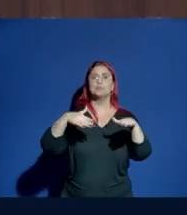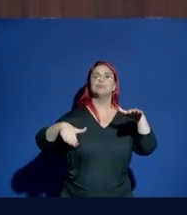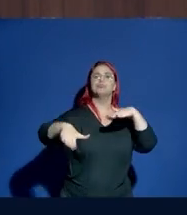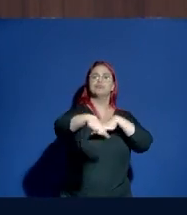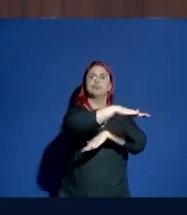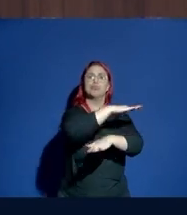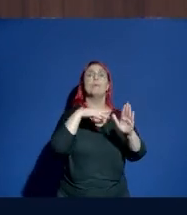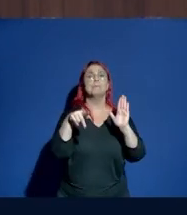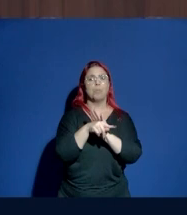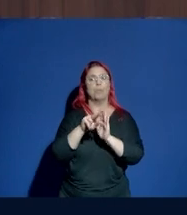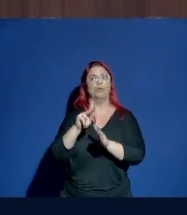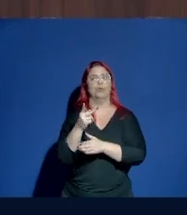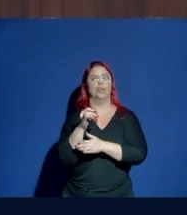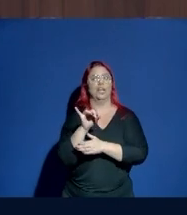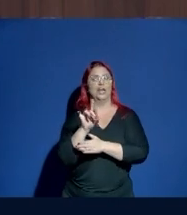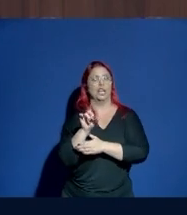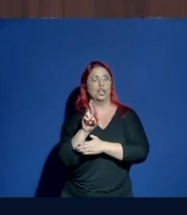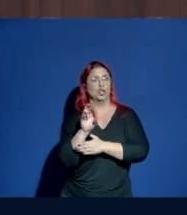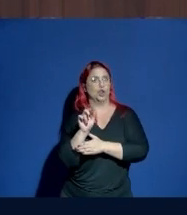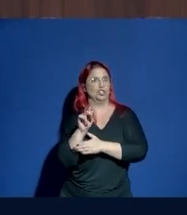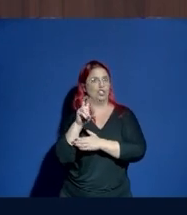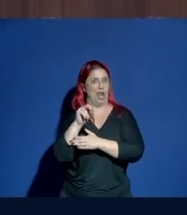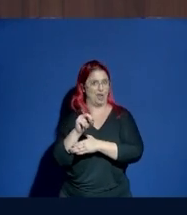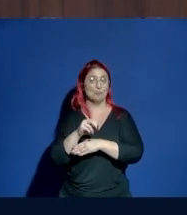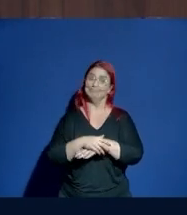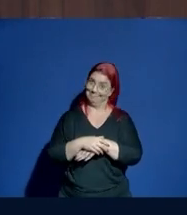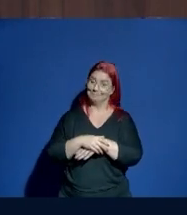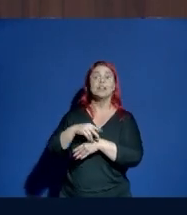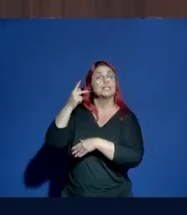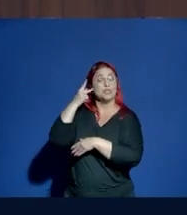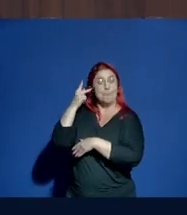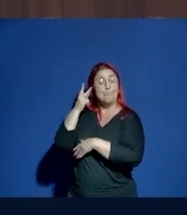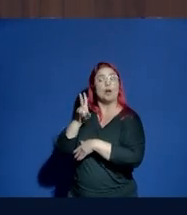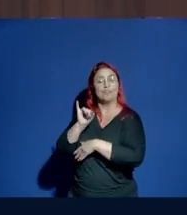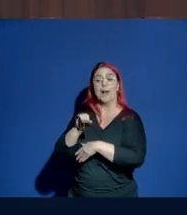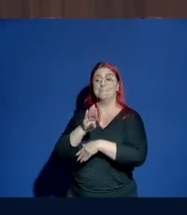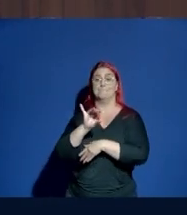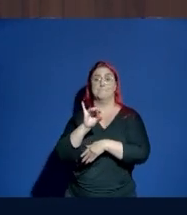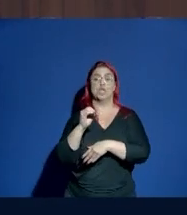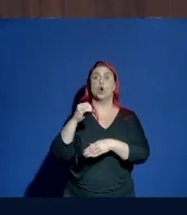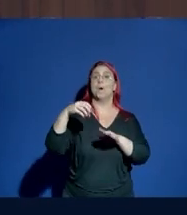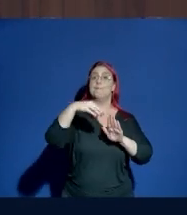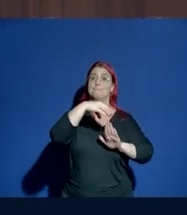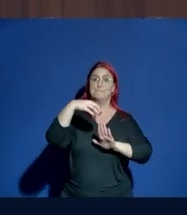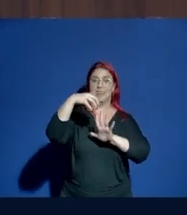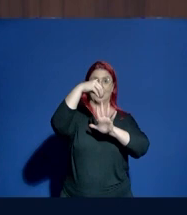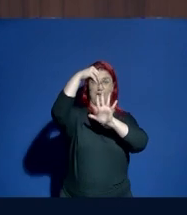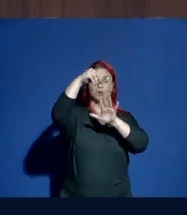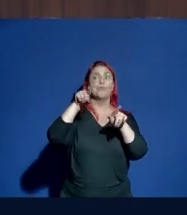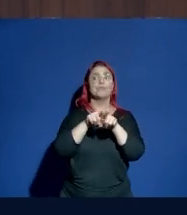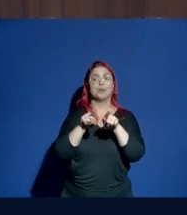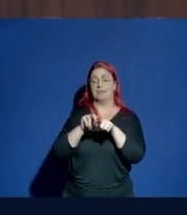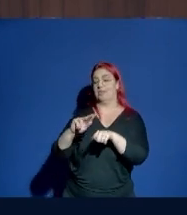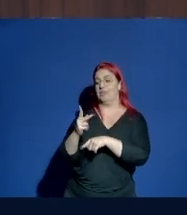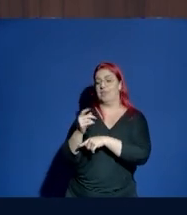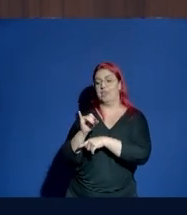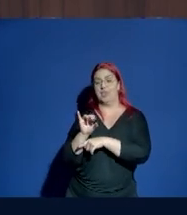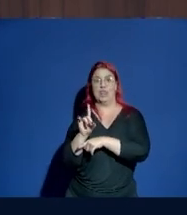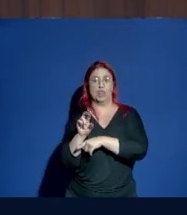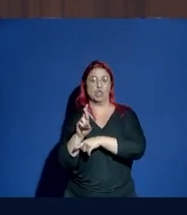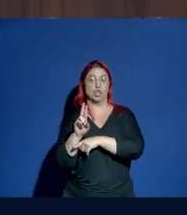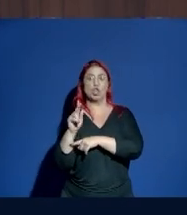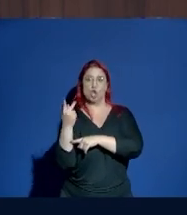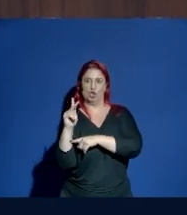a hidrogênio e São Paulo vai ser o estado do biometano vai ser o estado do hidrogênio vai ser o estado